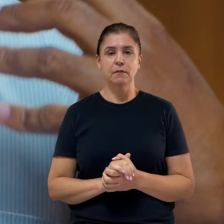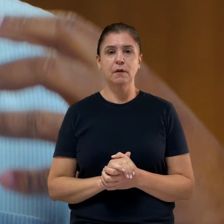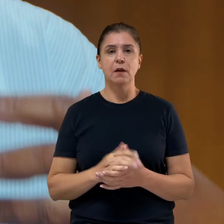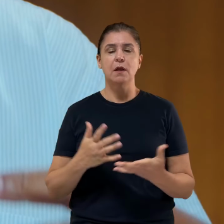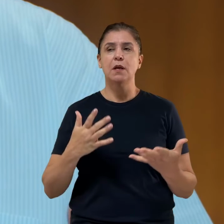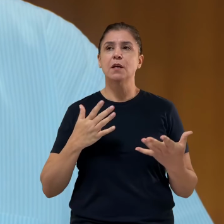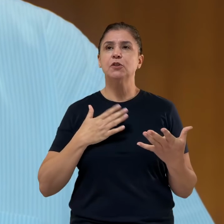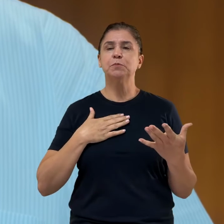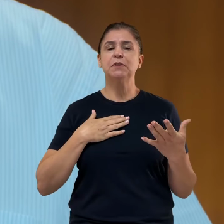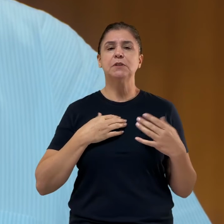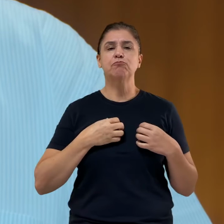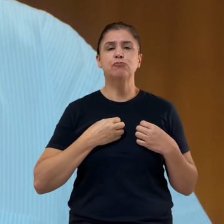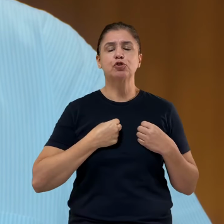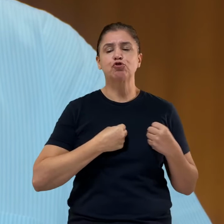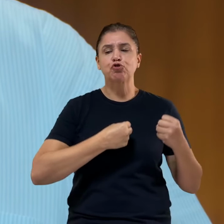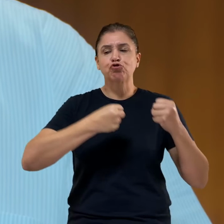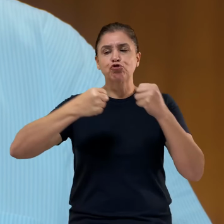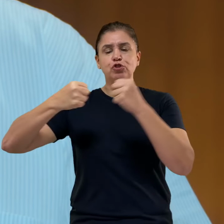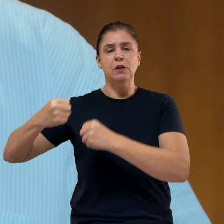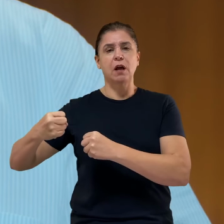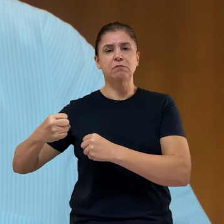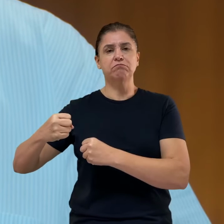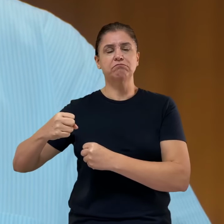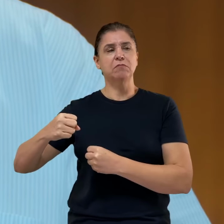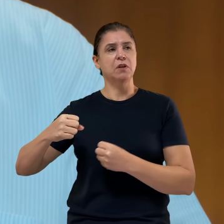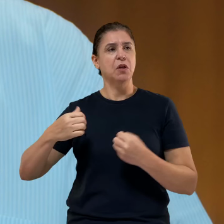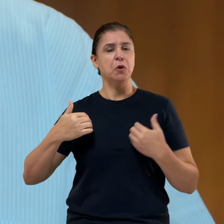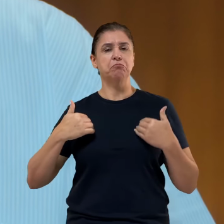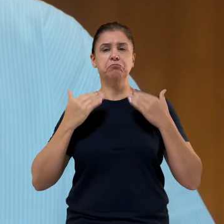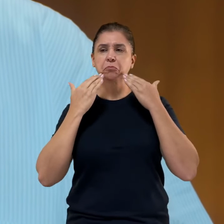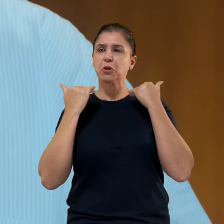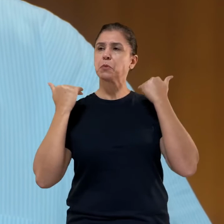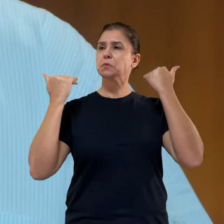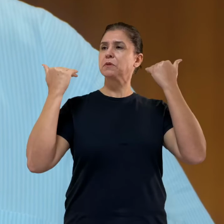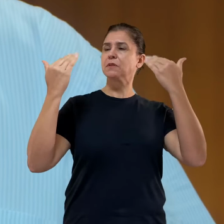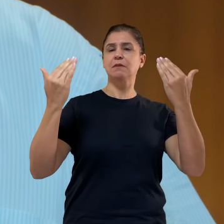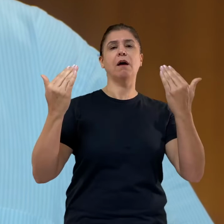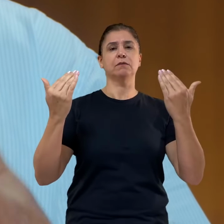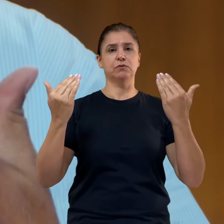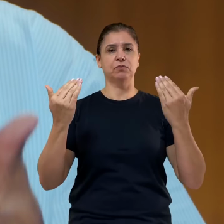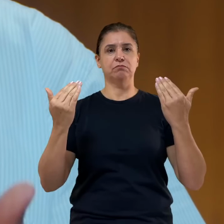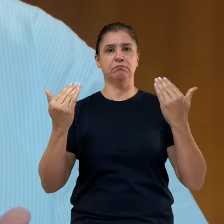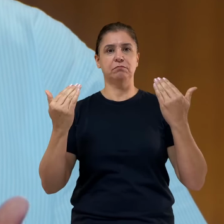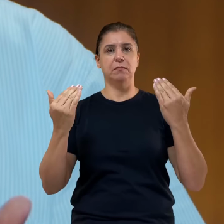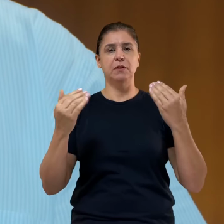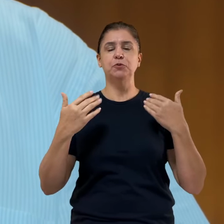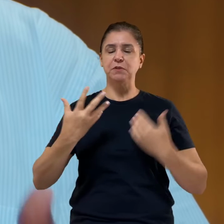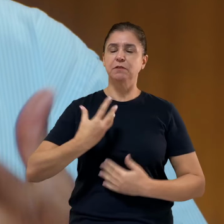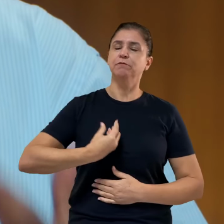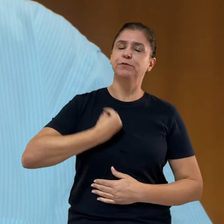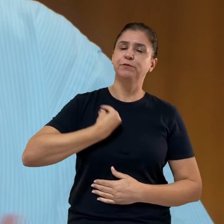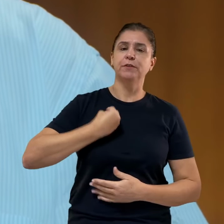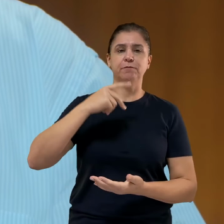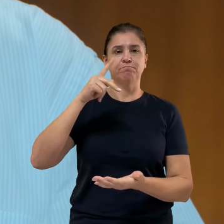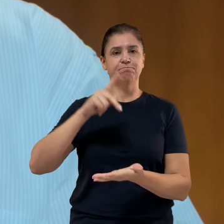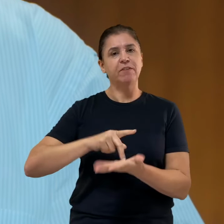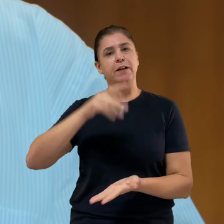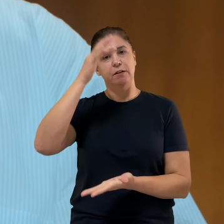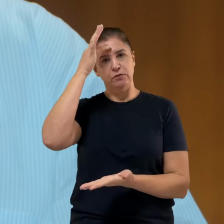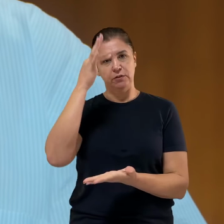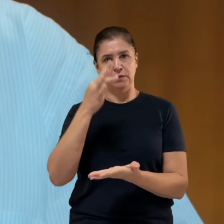despir-se do status para viver uma fé. Uma fé.